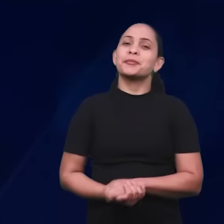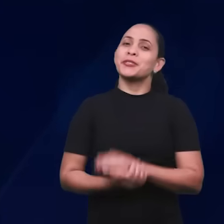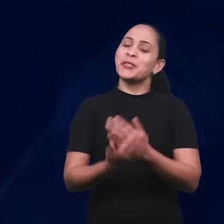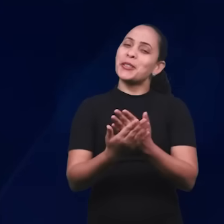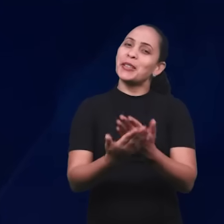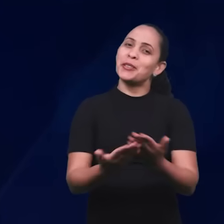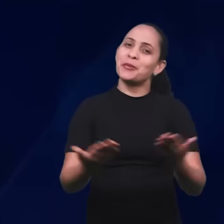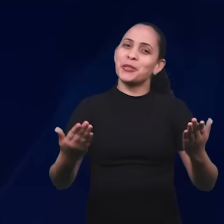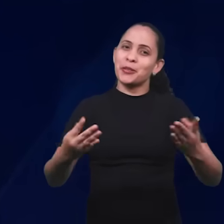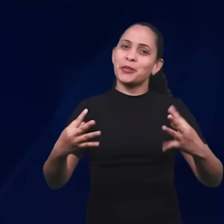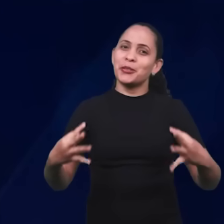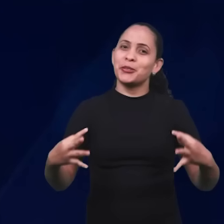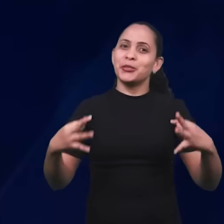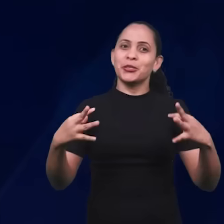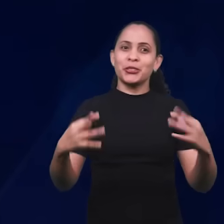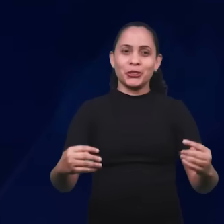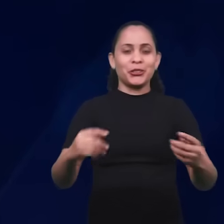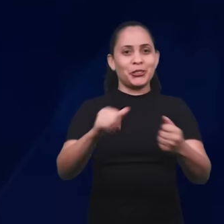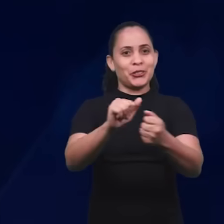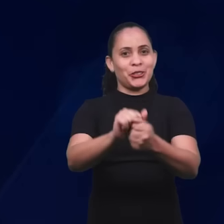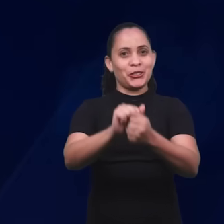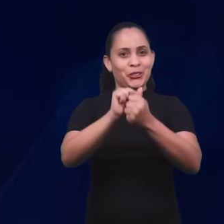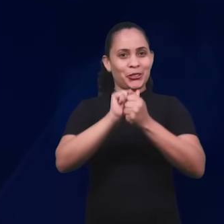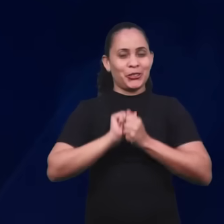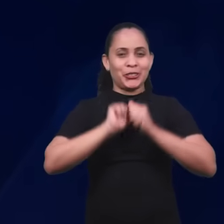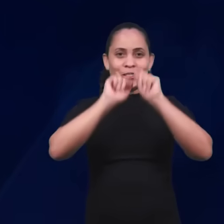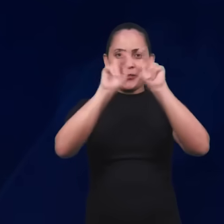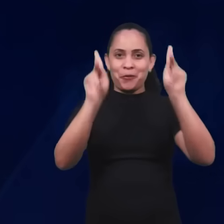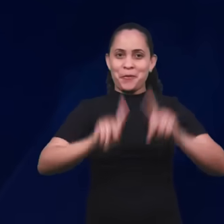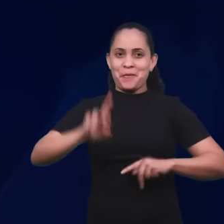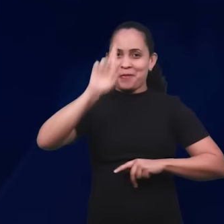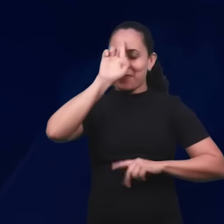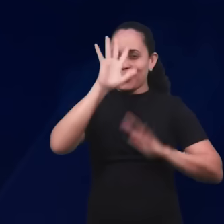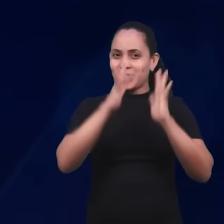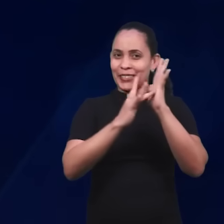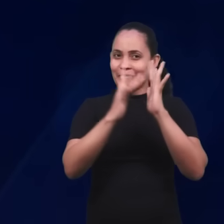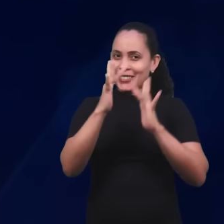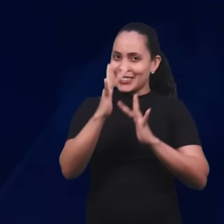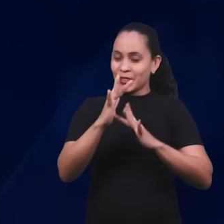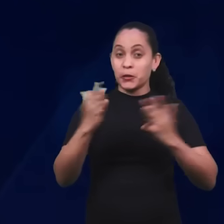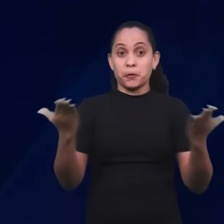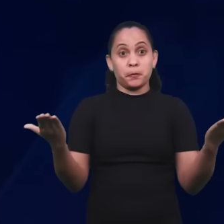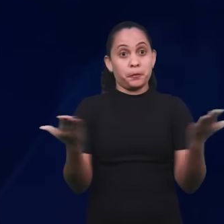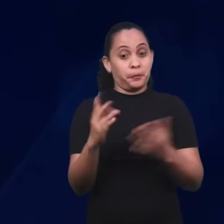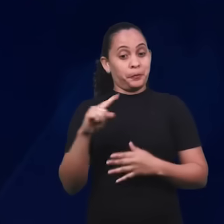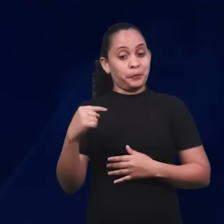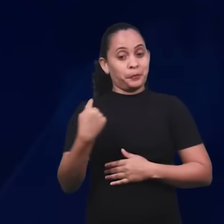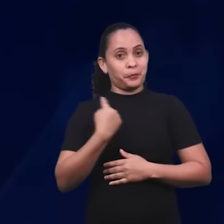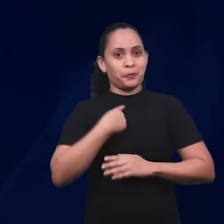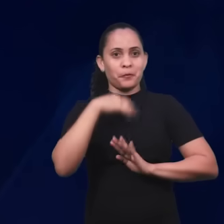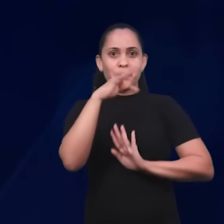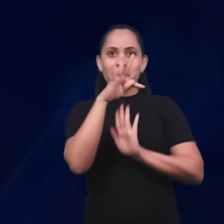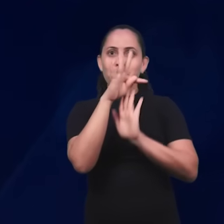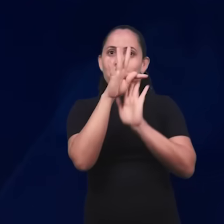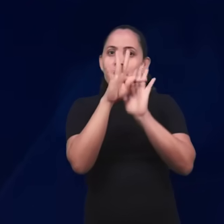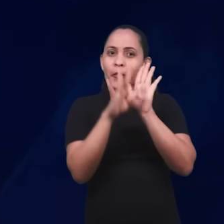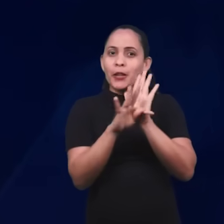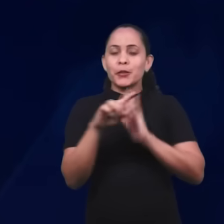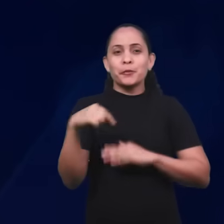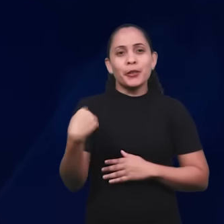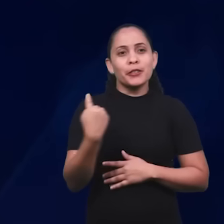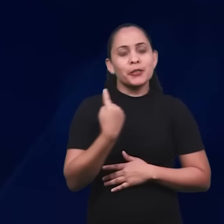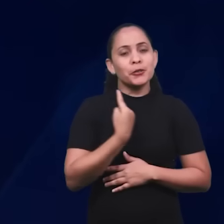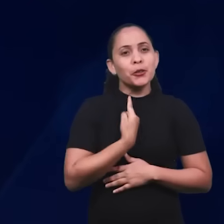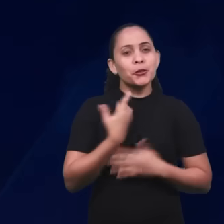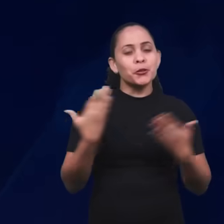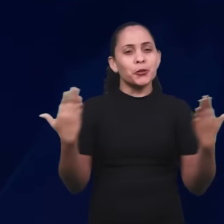Nós queremos saudar a todos aqueles que estão conosco com a paz do Senhor Jesus. Hoje nós temos um texto para que possamos